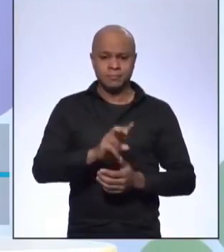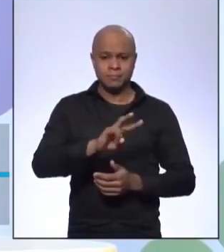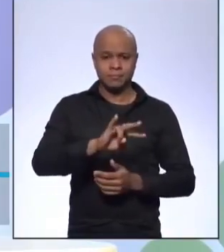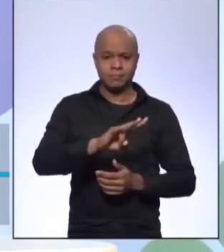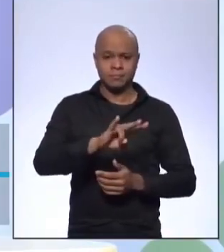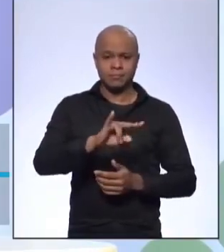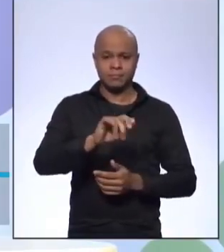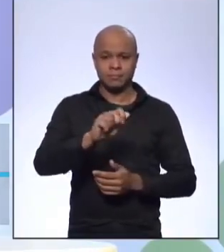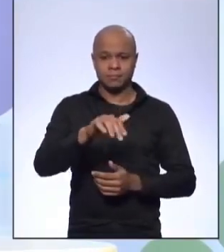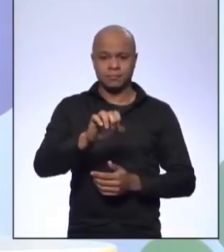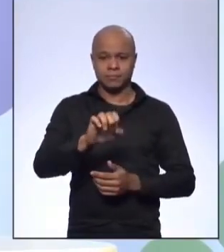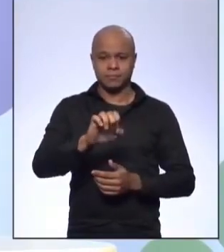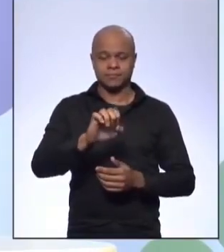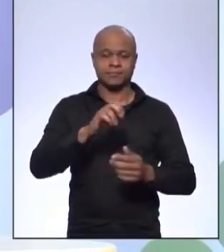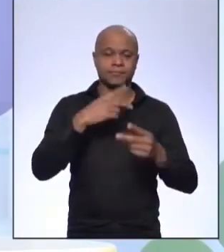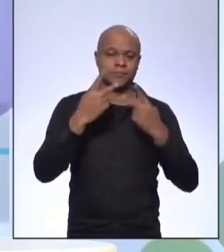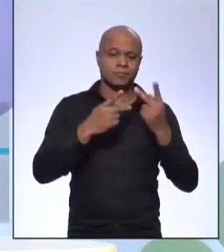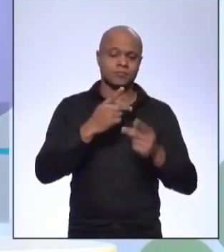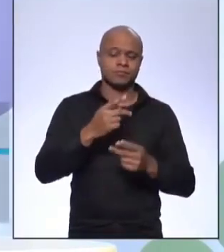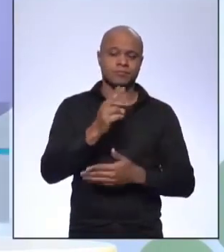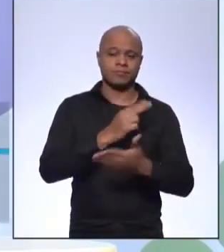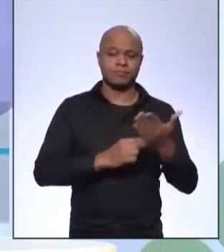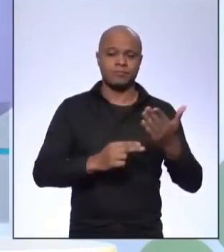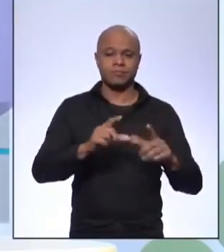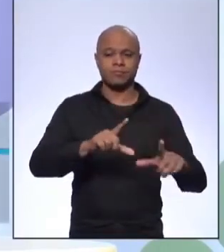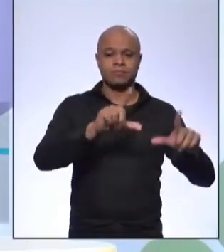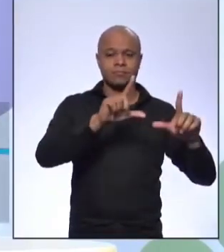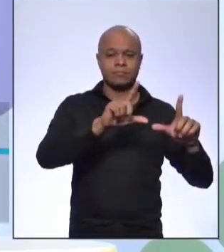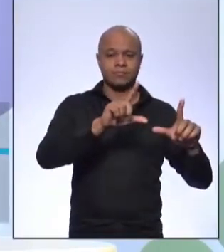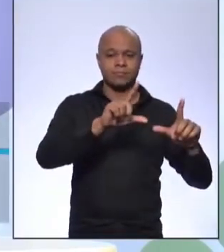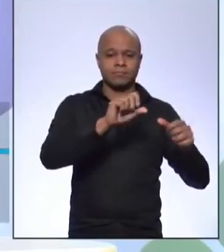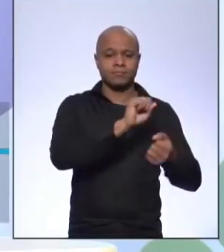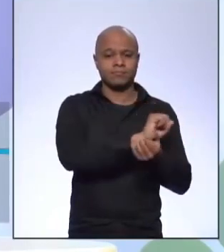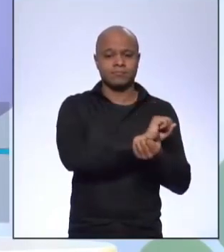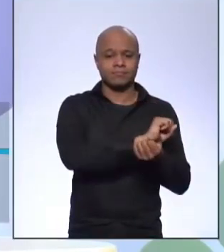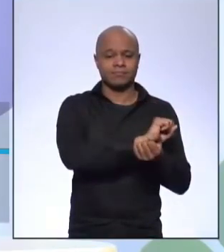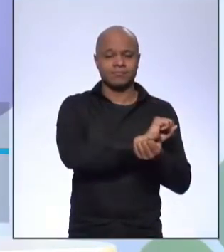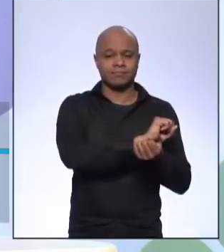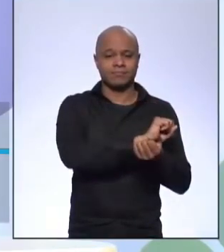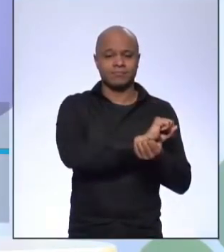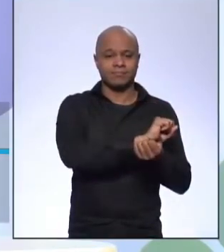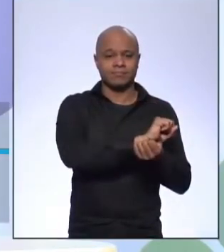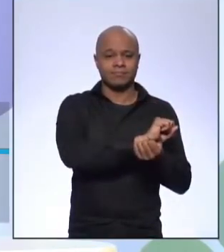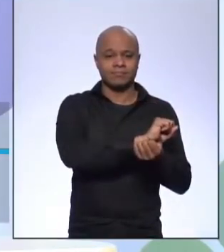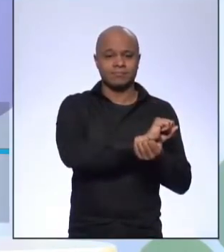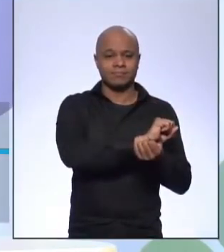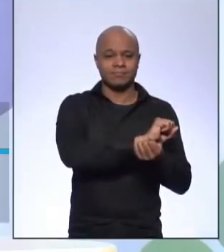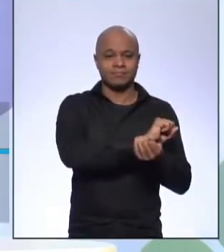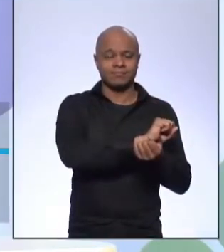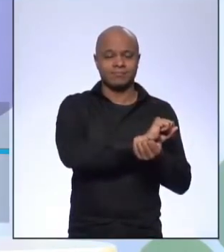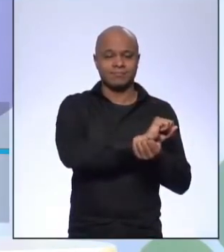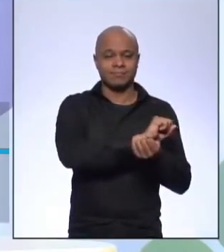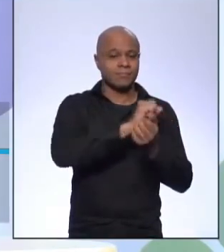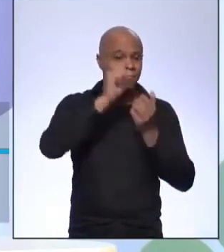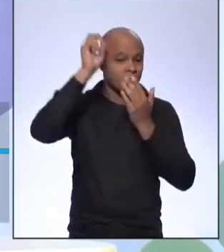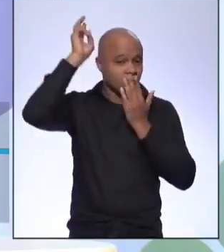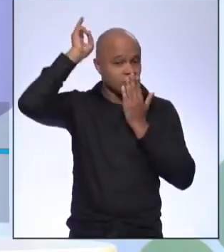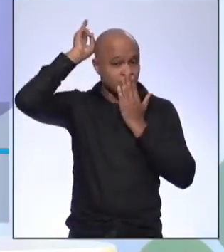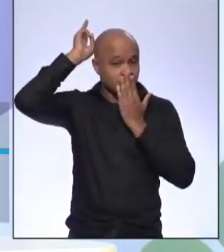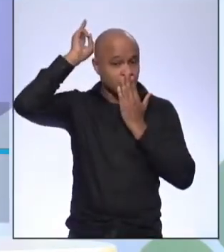está falando aí da imagem 1, né, o recorte 1, que é escravizando os indígenas.